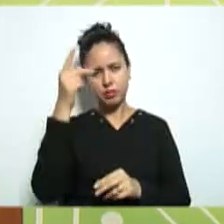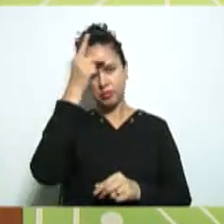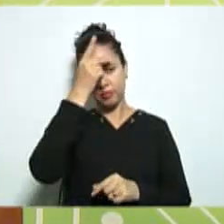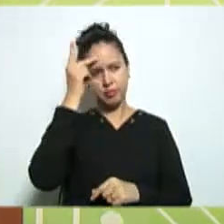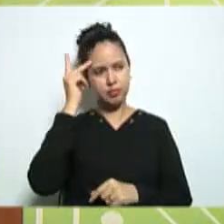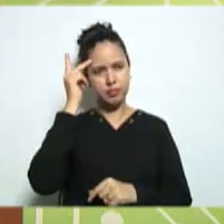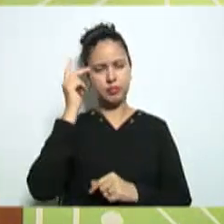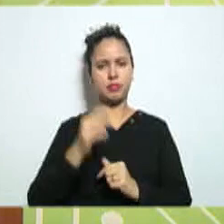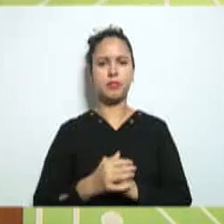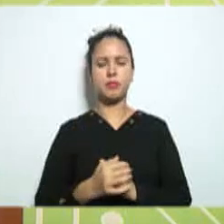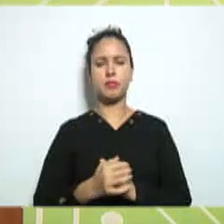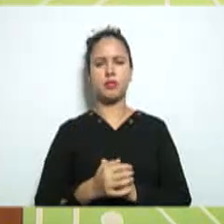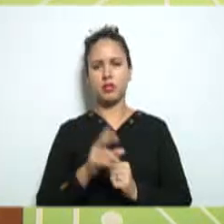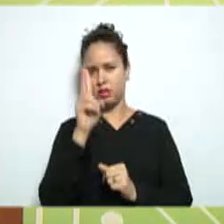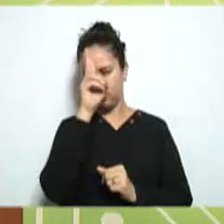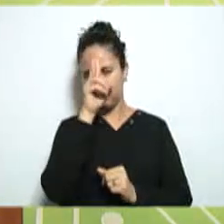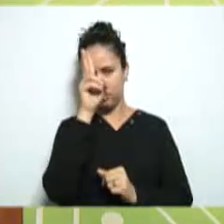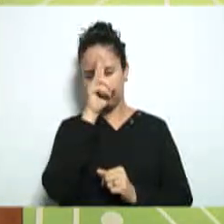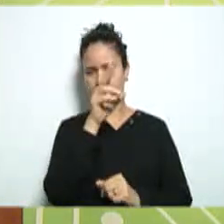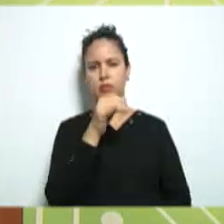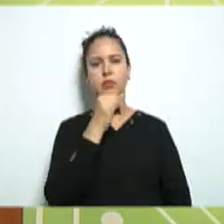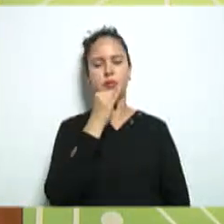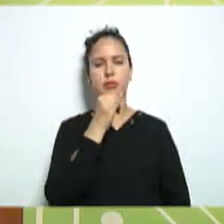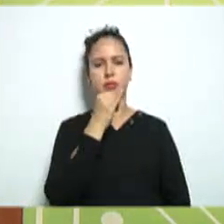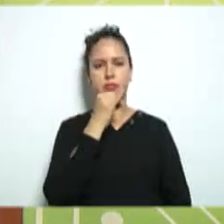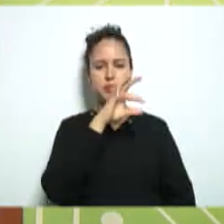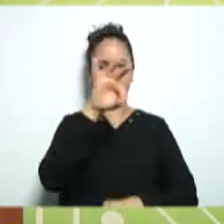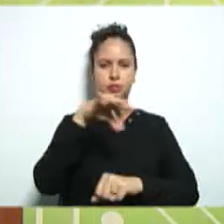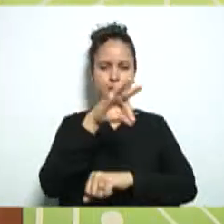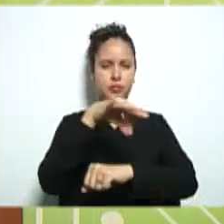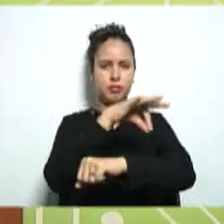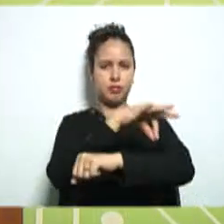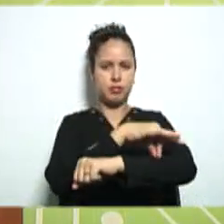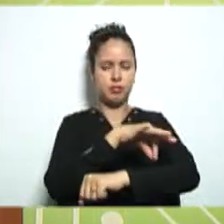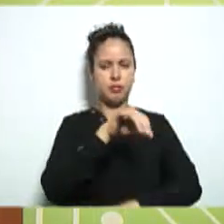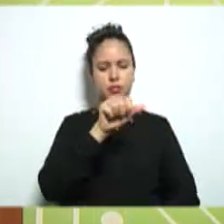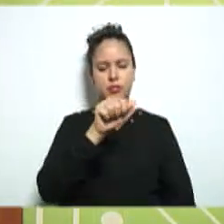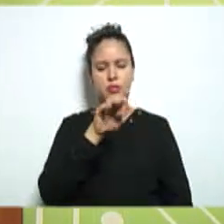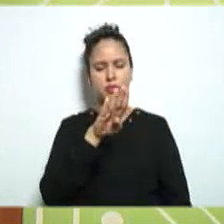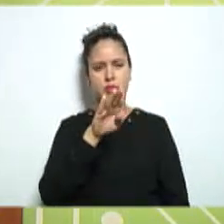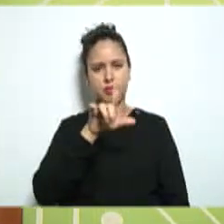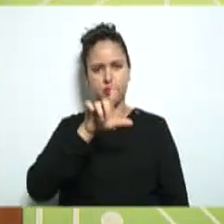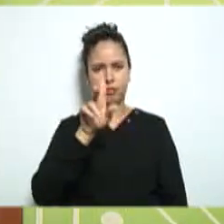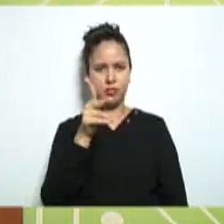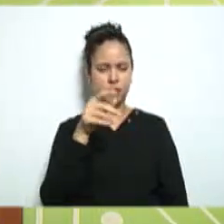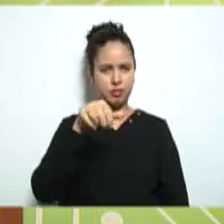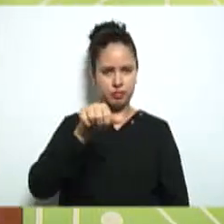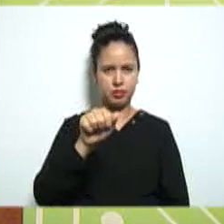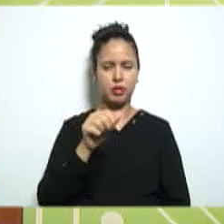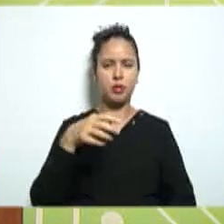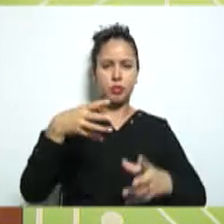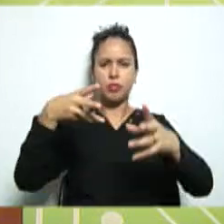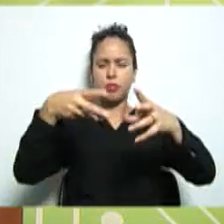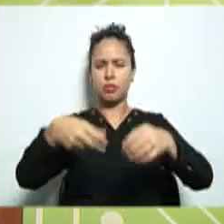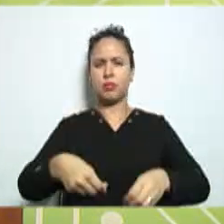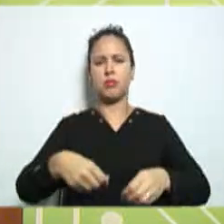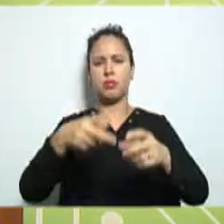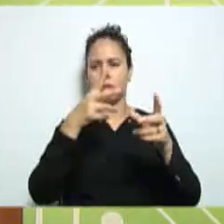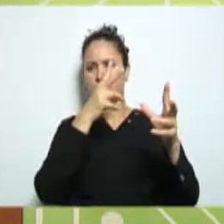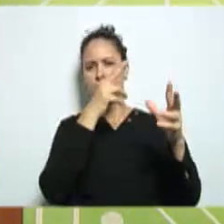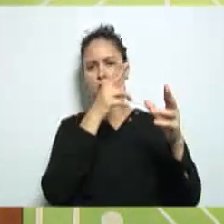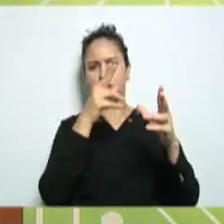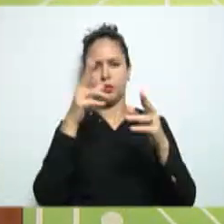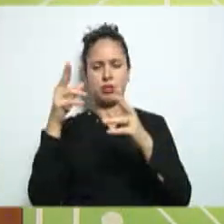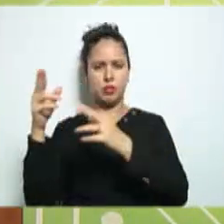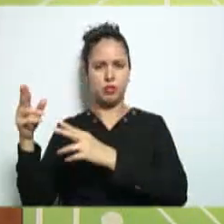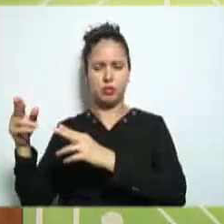realizar. Lembram do exemplo da abelha? Né? Todas as colmeias são iguais, porque aquele trabalho está relacionado